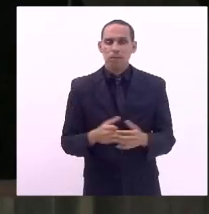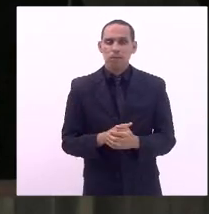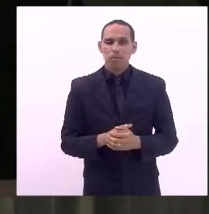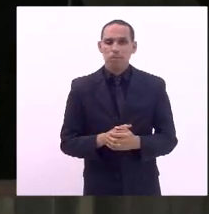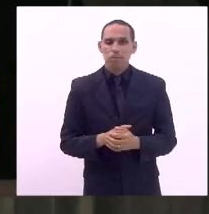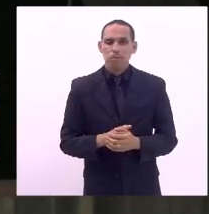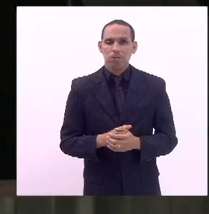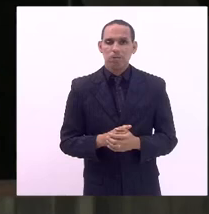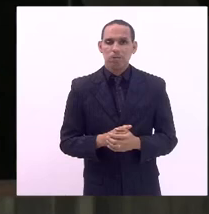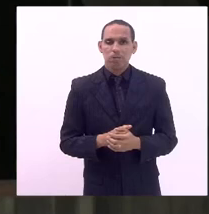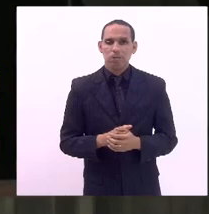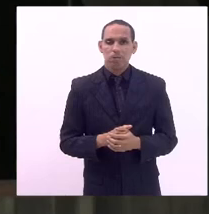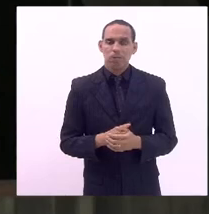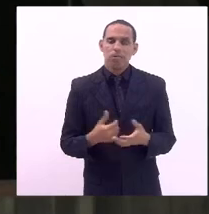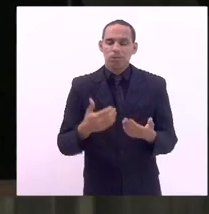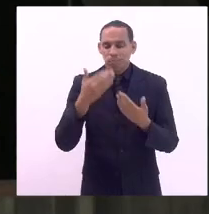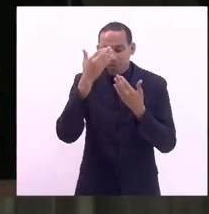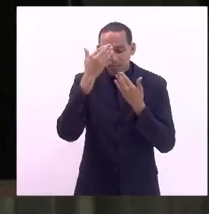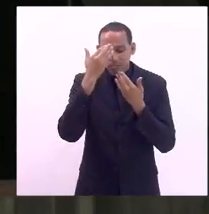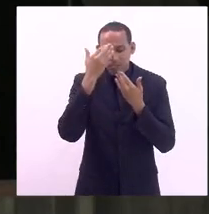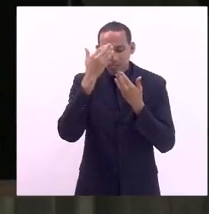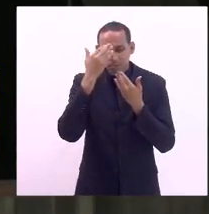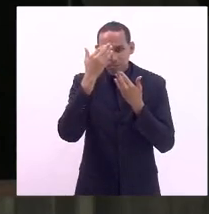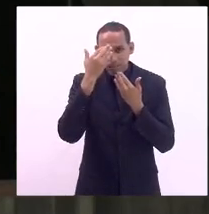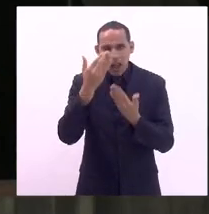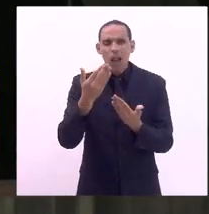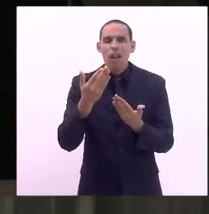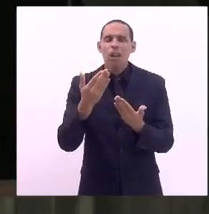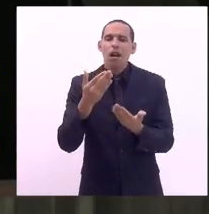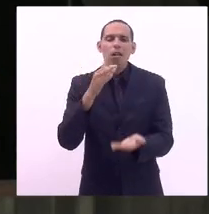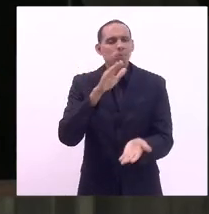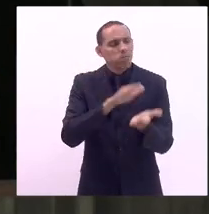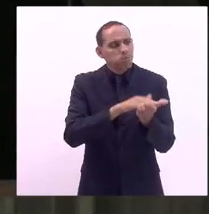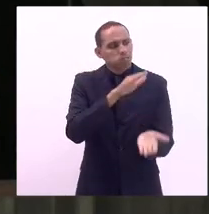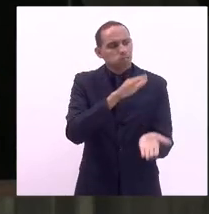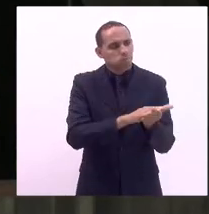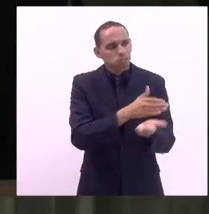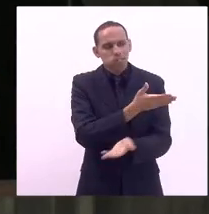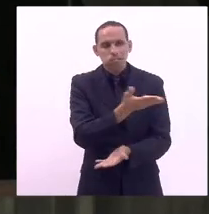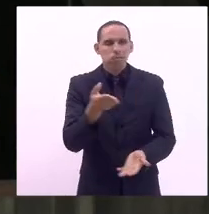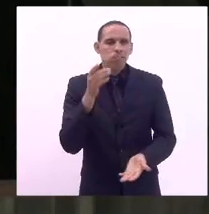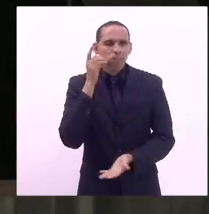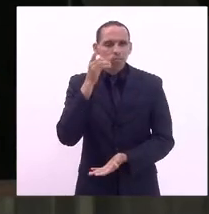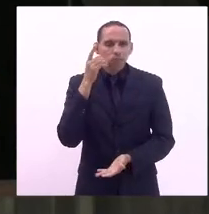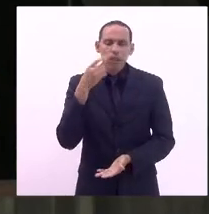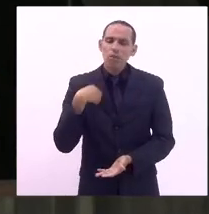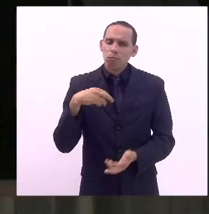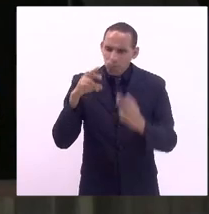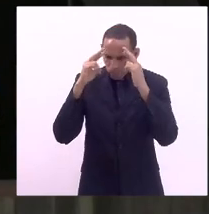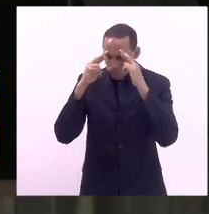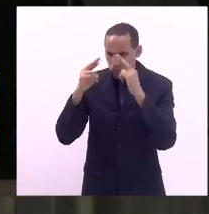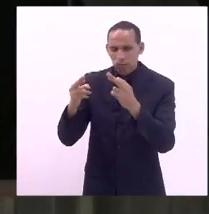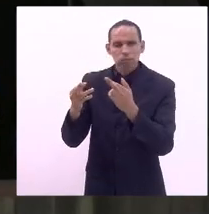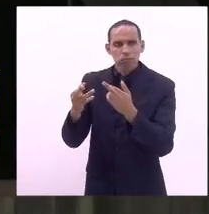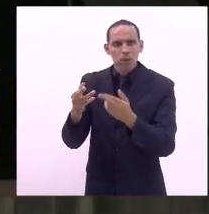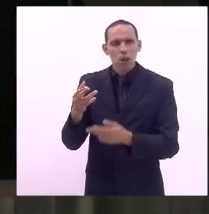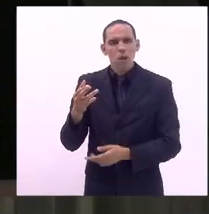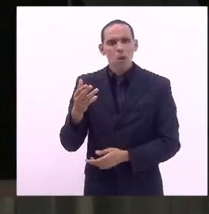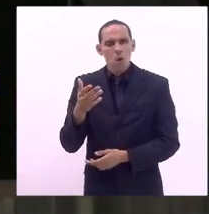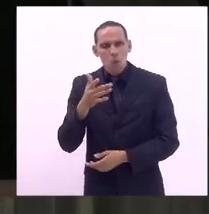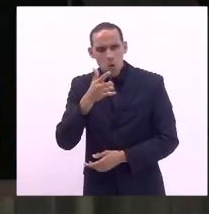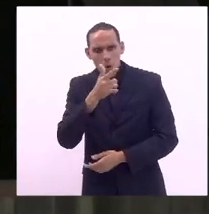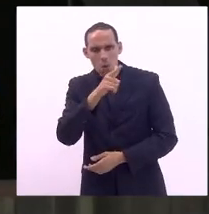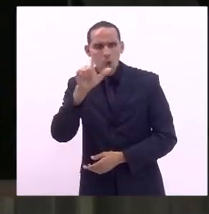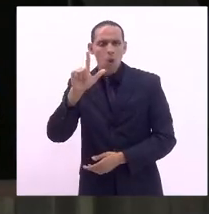Então, eu quero aqui agradecer, parabenizar os deputados, respeito quem diverge da